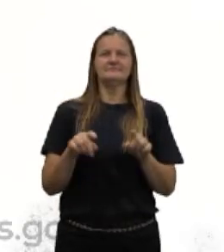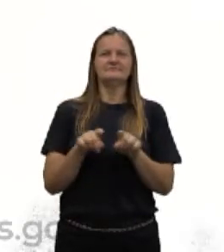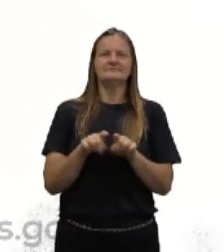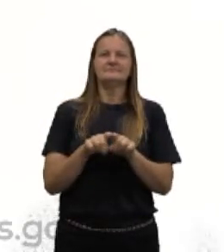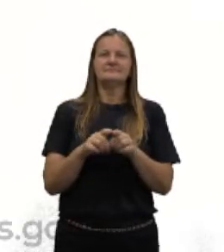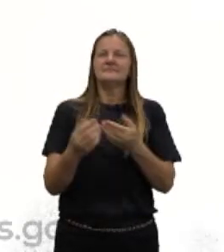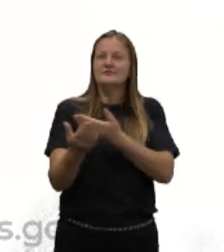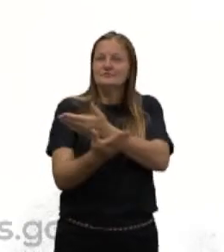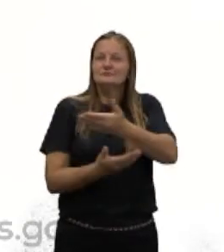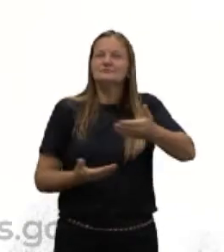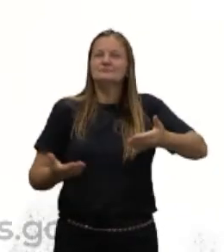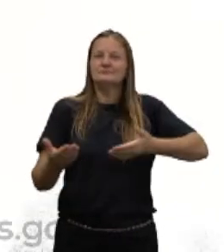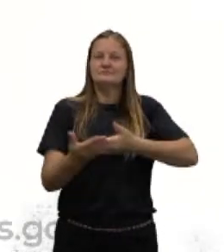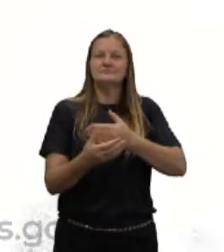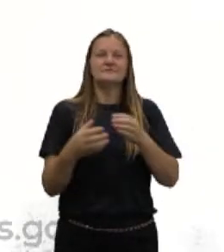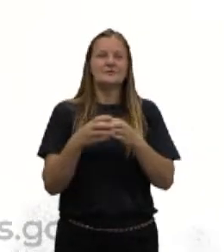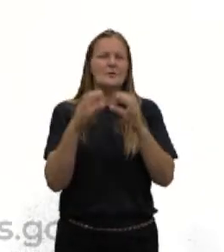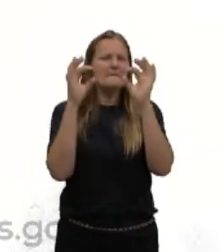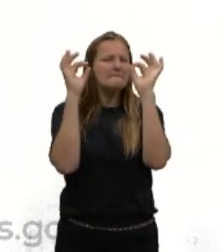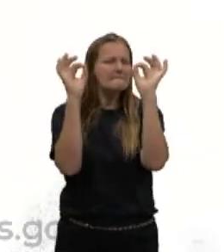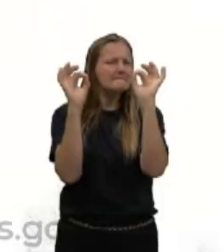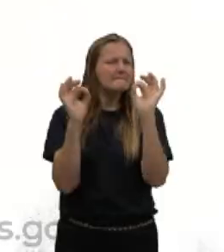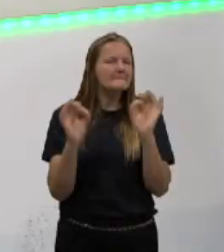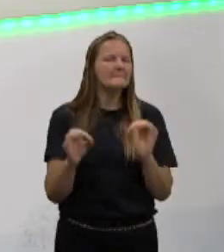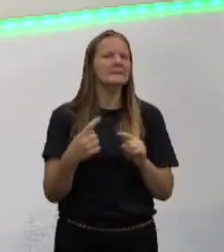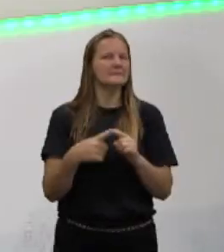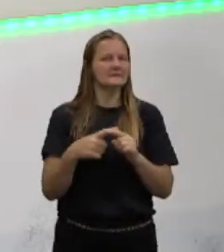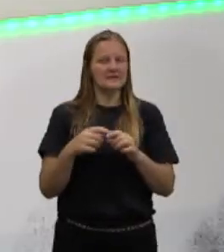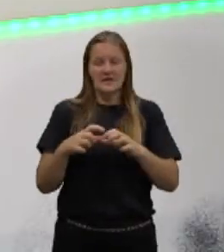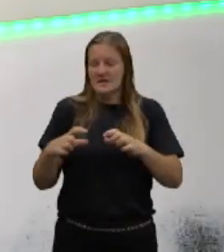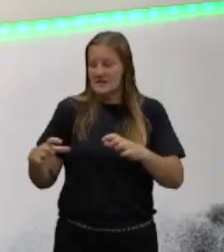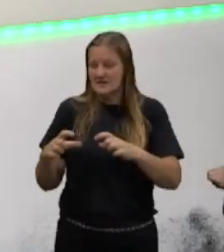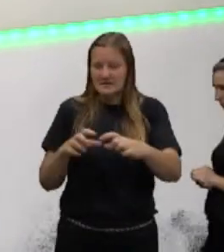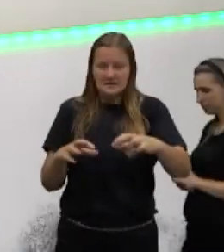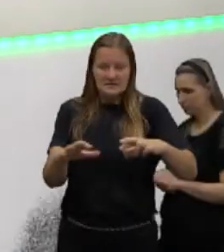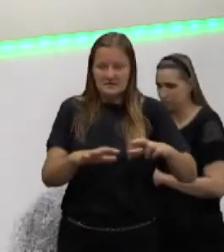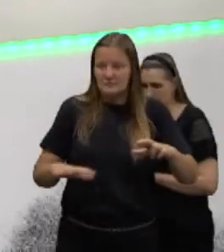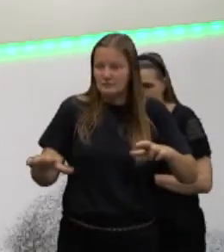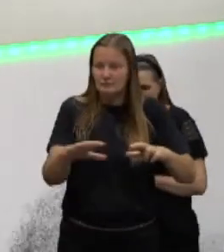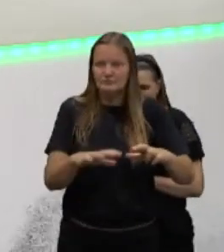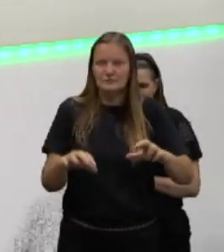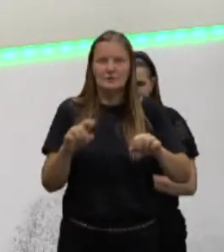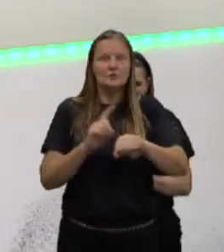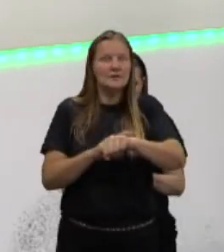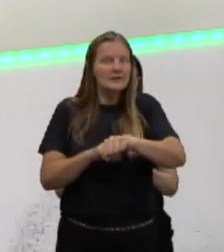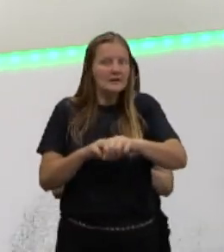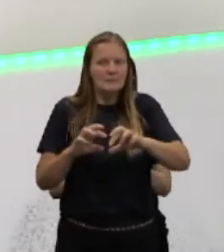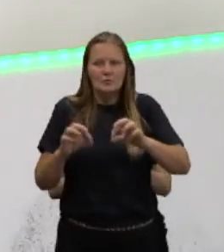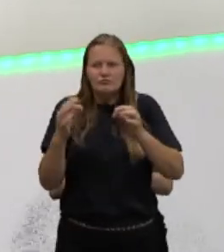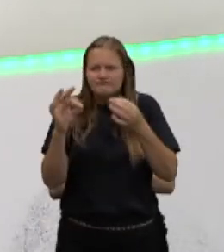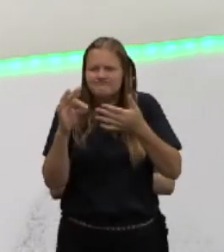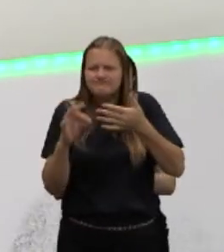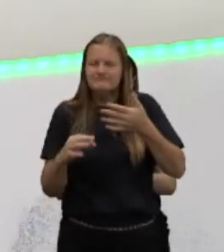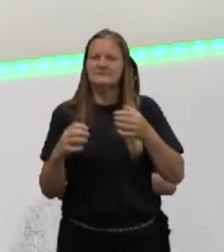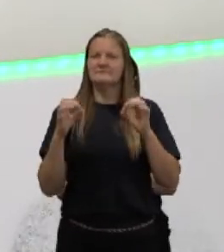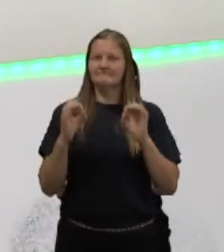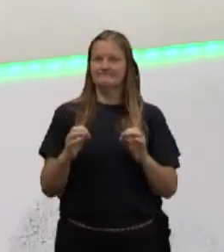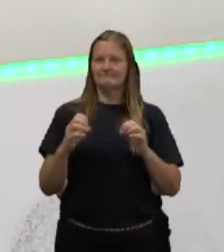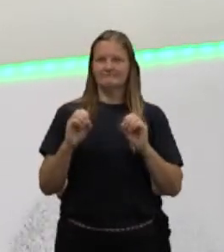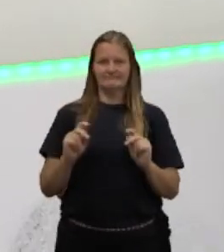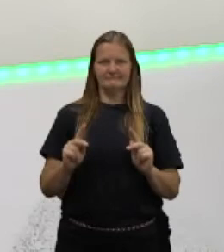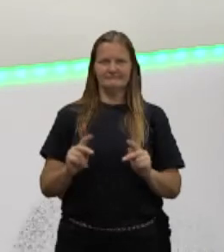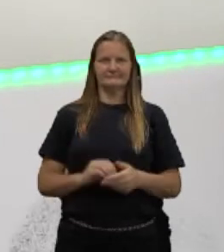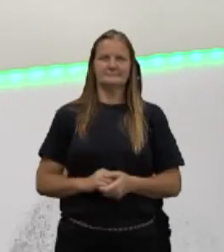todos, né, para ficar perfeitinho, deve ter uma noção de espaço e tempo muito bem definidos, né? Com